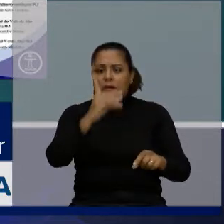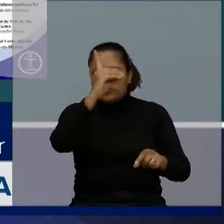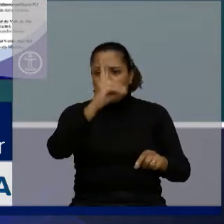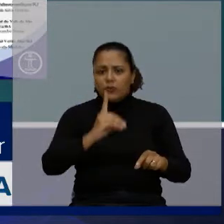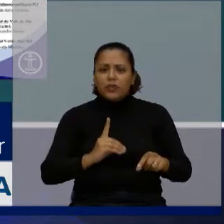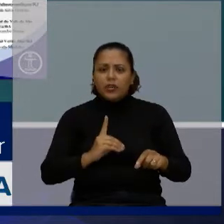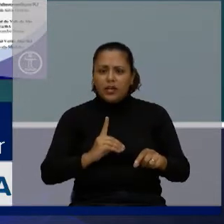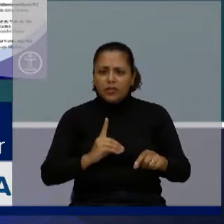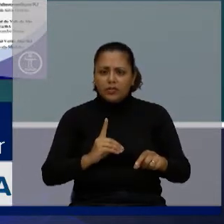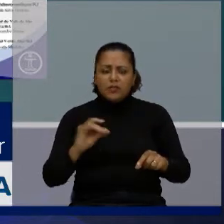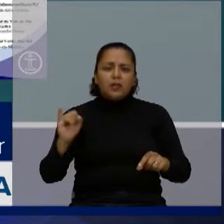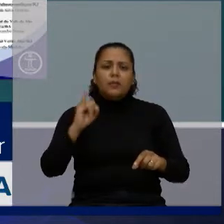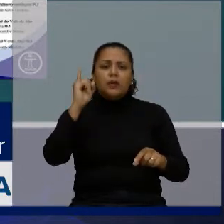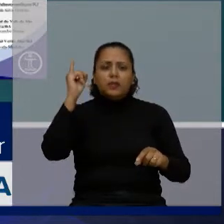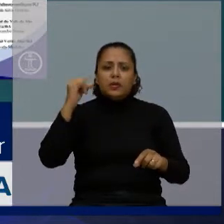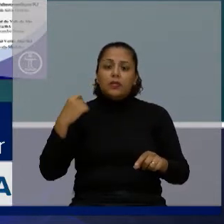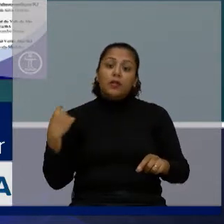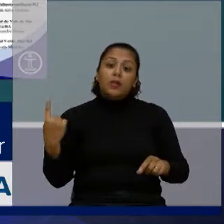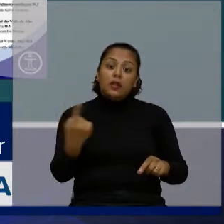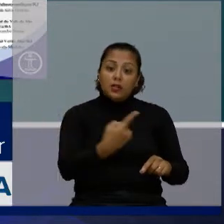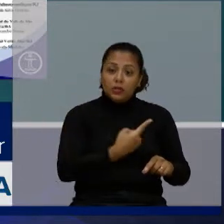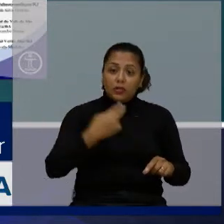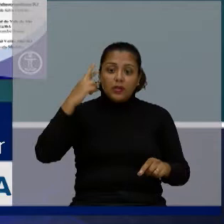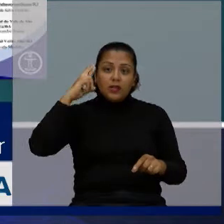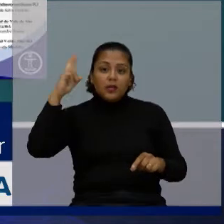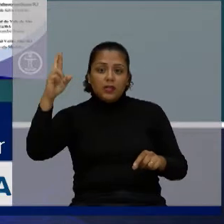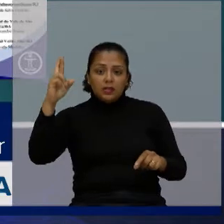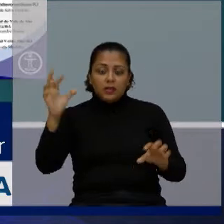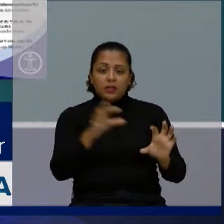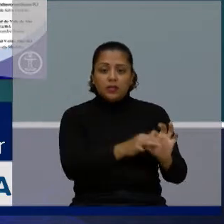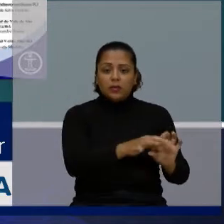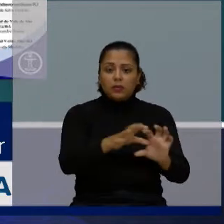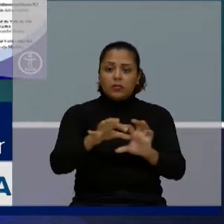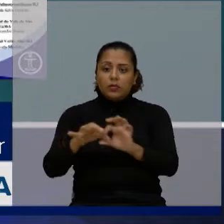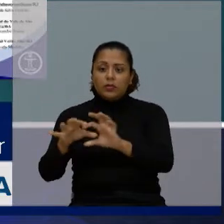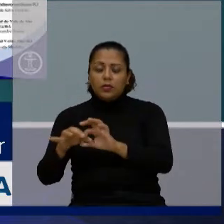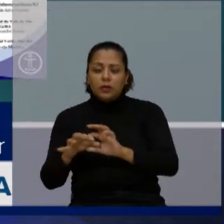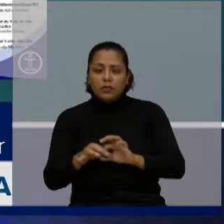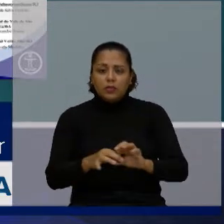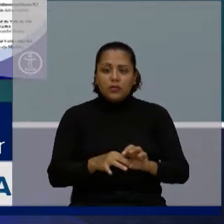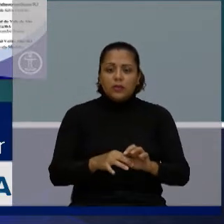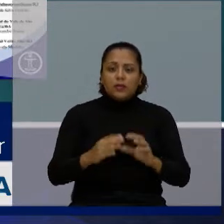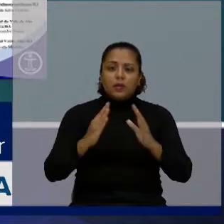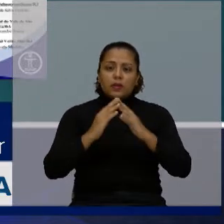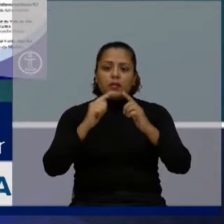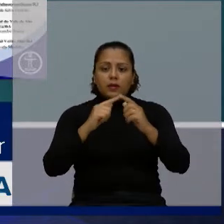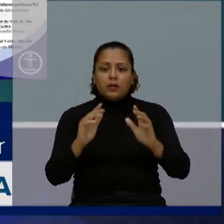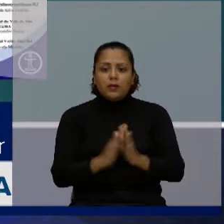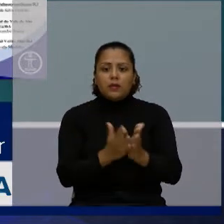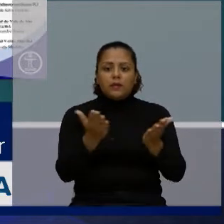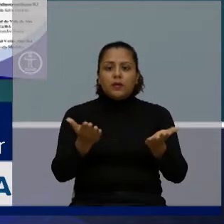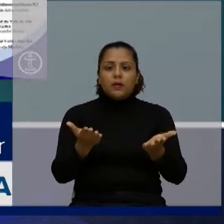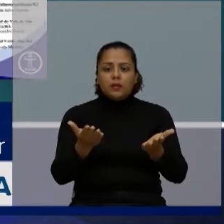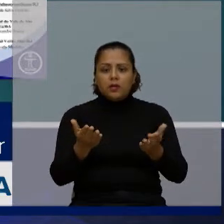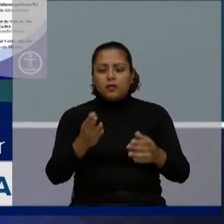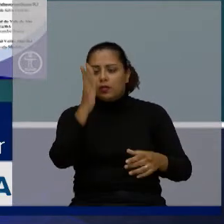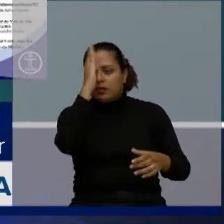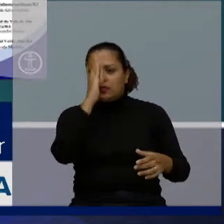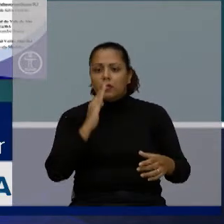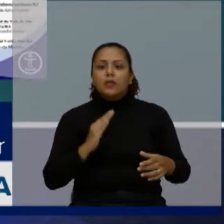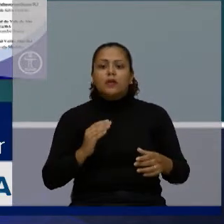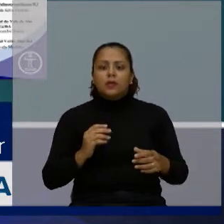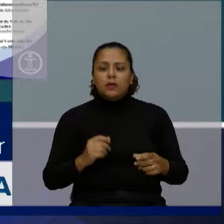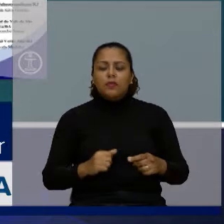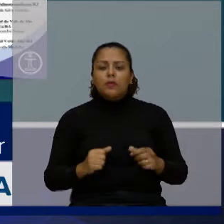nós, líderes da União das Igrejas Evangélicas Congregacionais do Brasil, com o apoio técnico-jurídico da